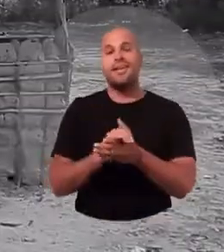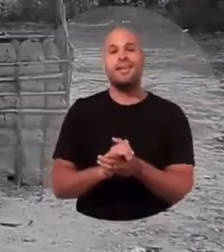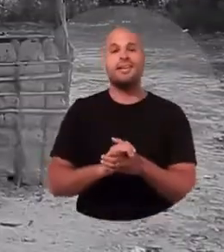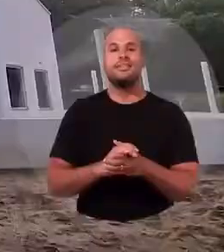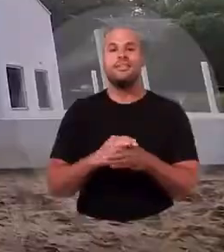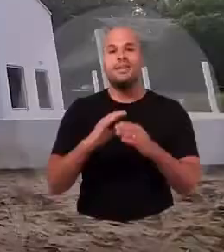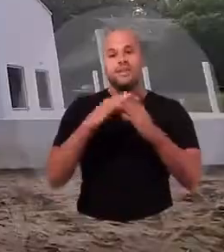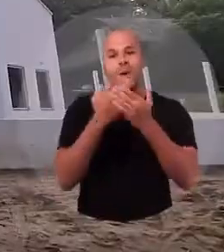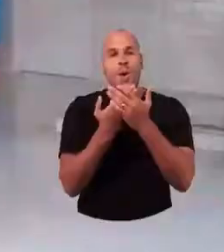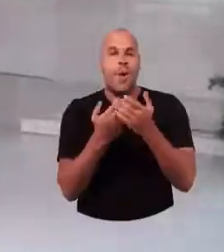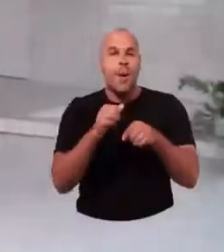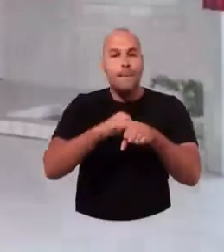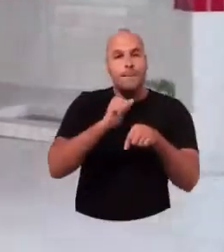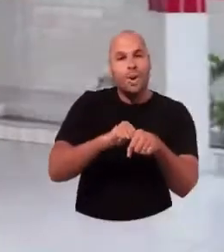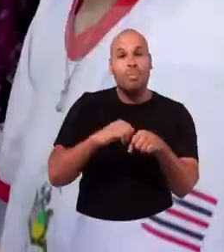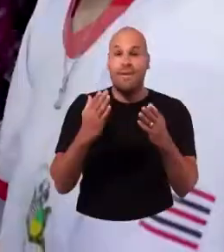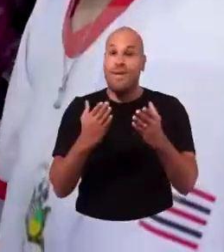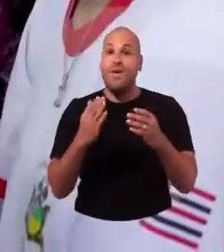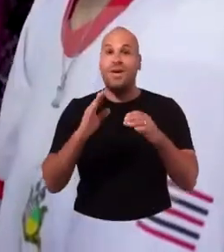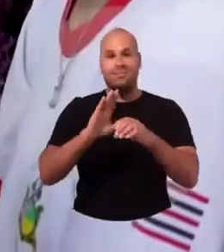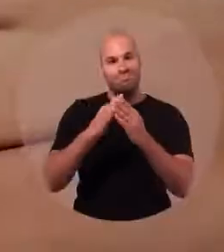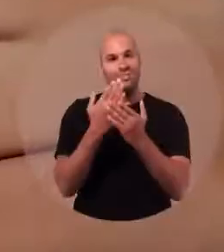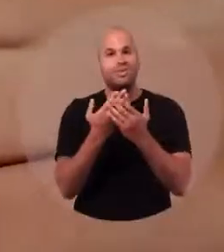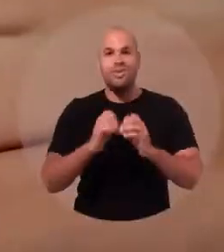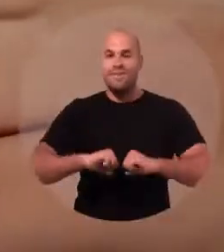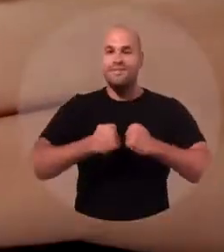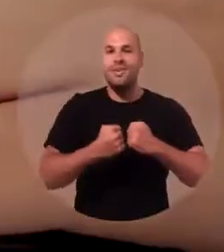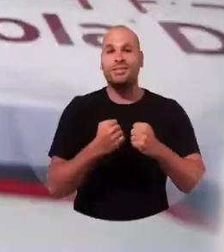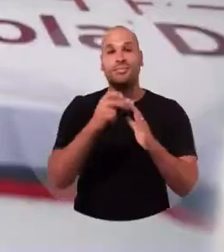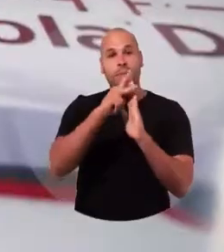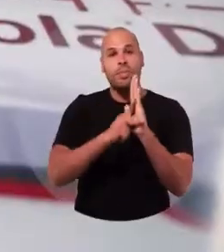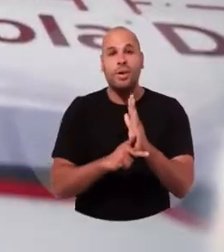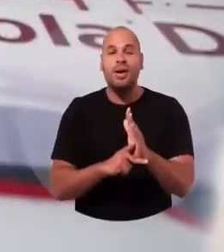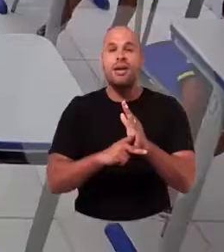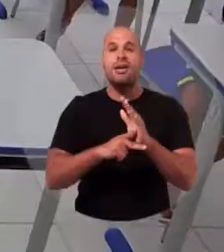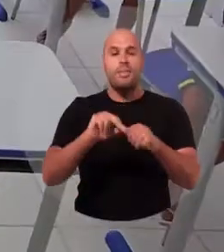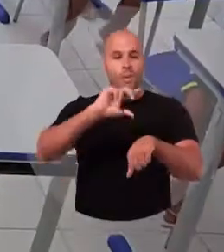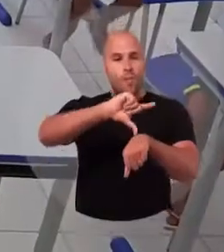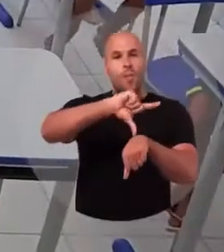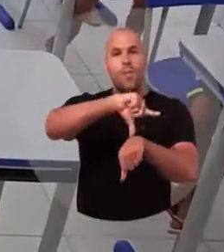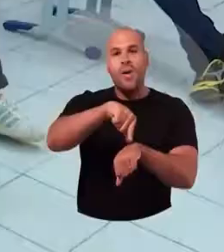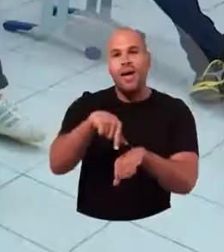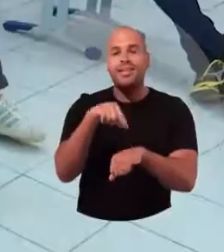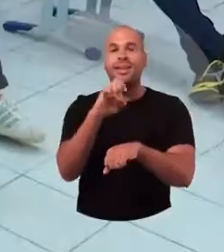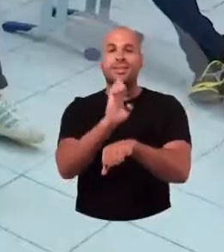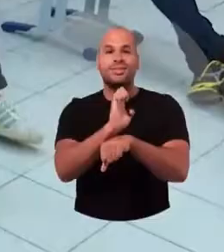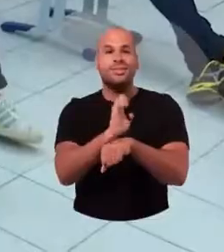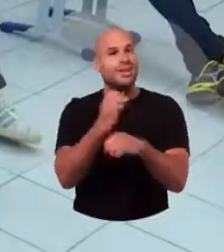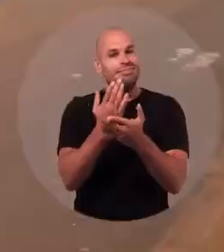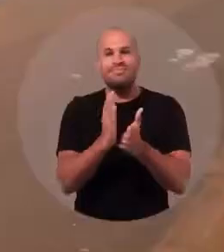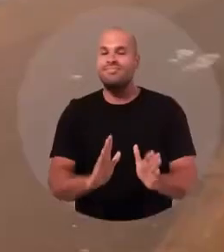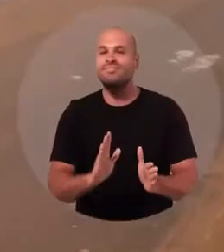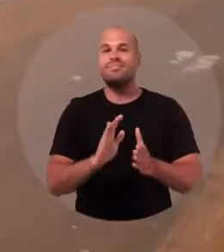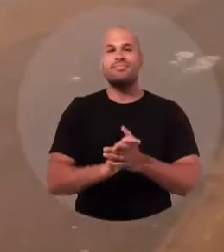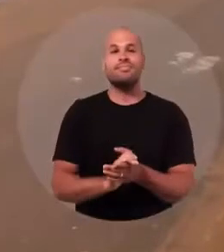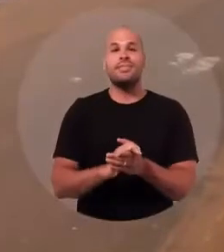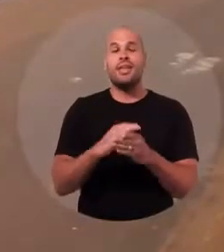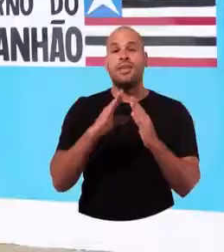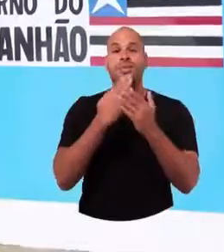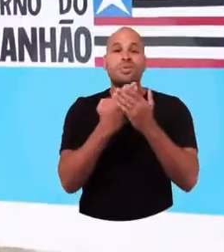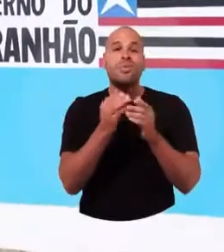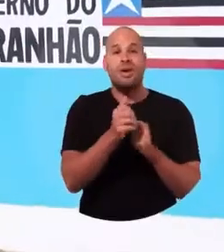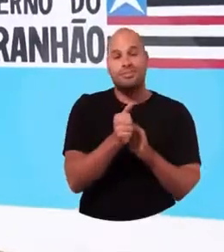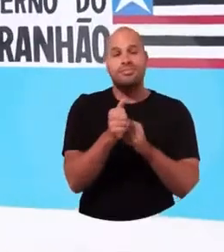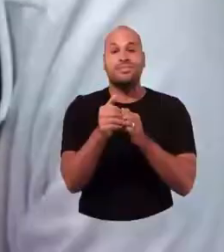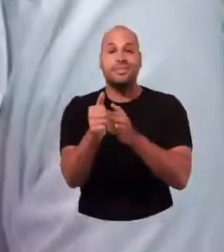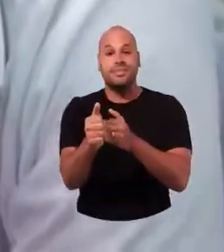de taipa por construções de alvenaria, o programa tirou o Maranhão do atraso na aprendizagem. A Escola Digna orienta todas as